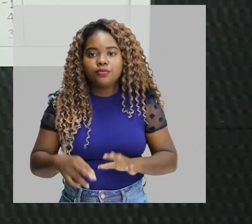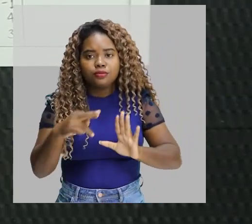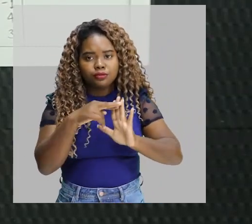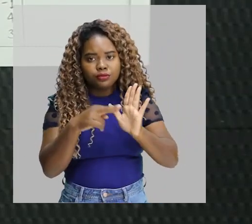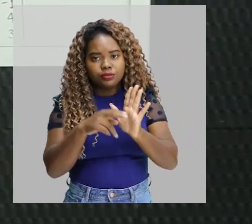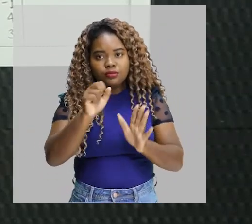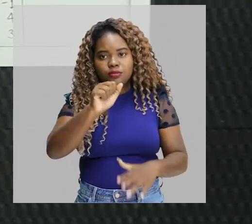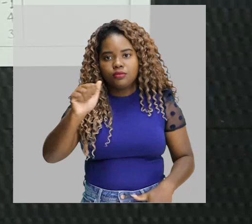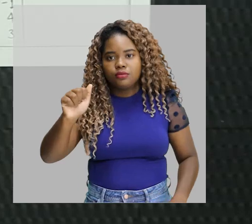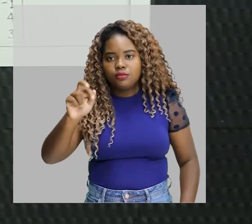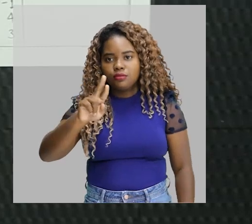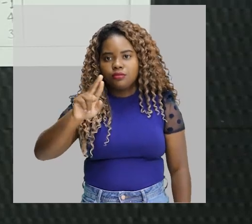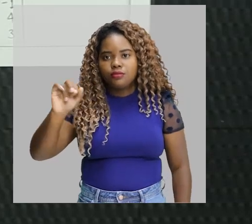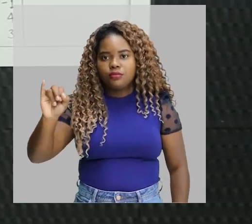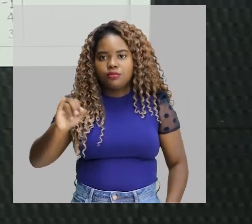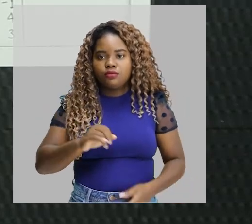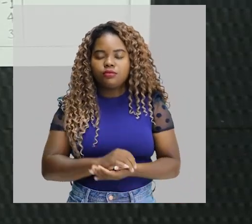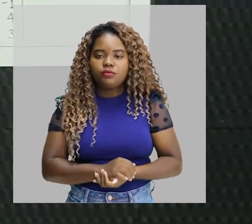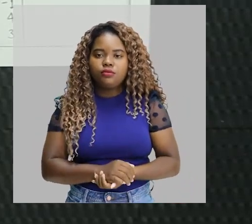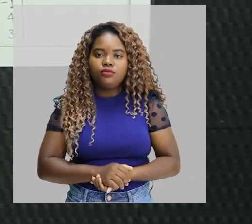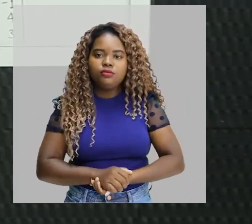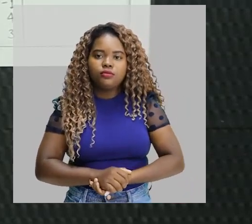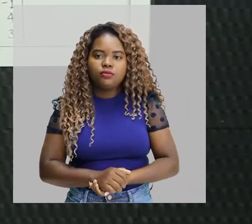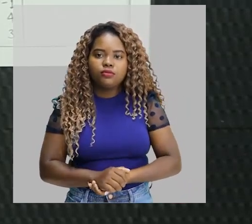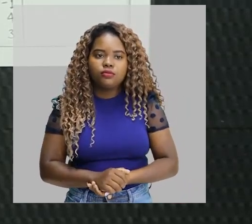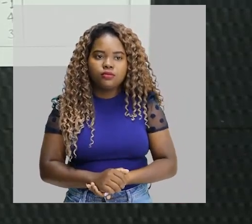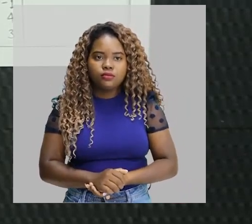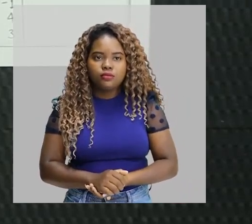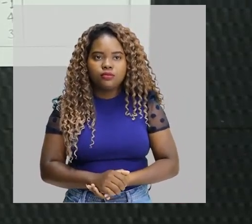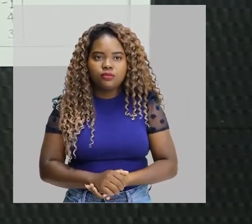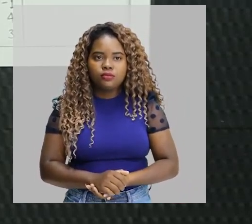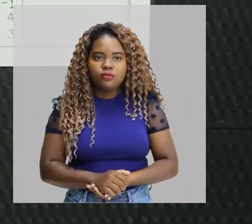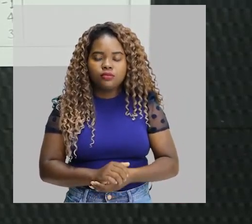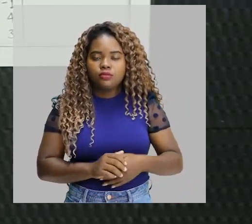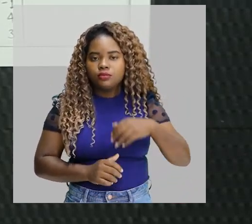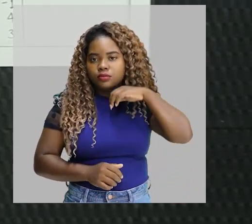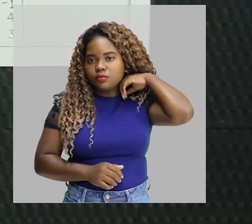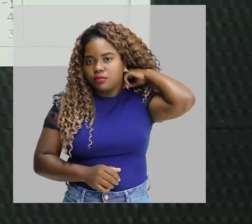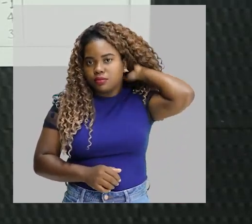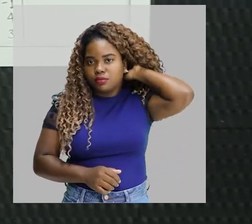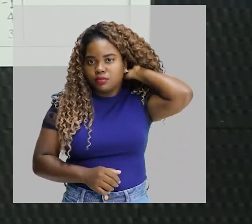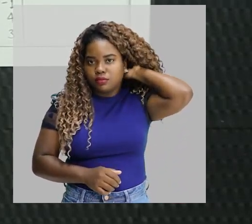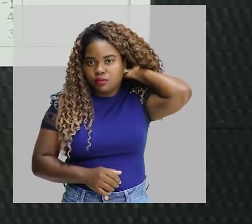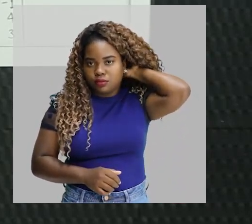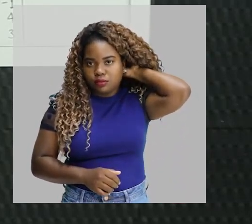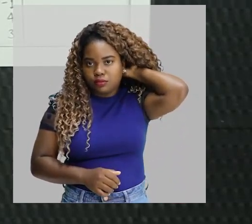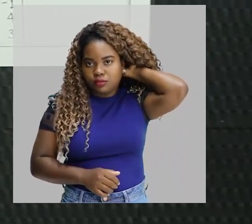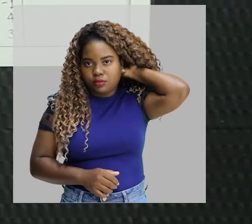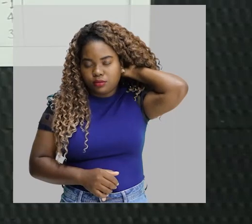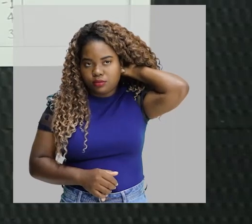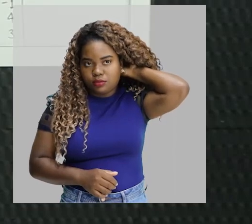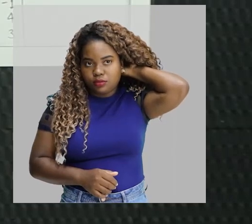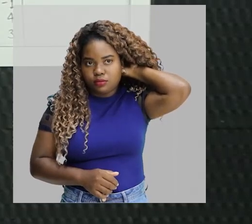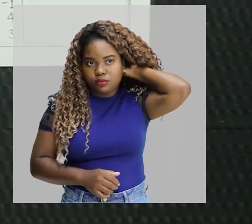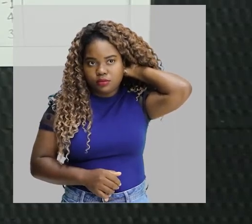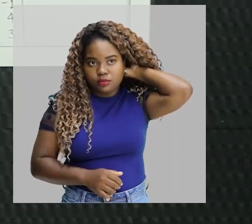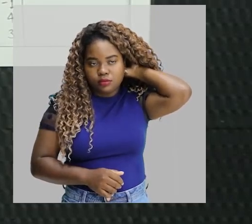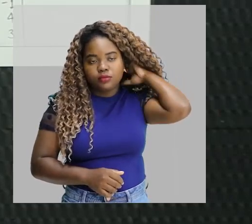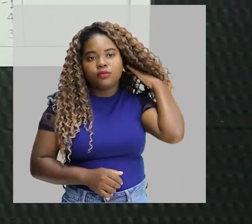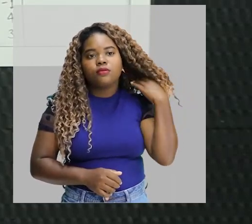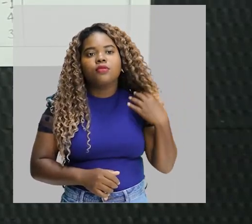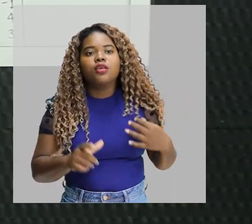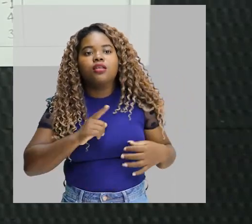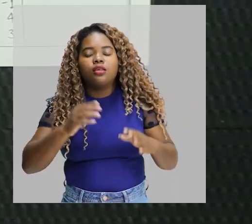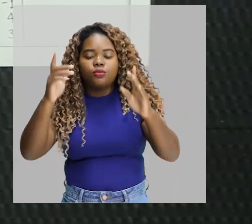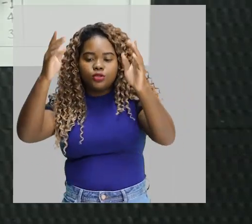de sair certo bom então vou escrever lá já tá com as Duas Barras